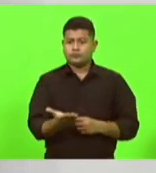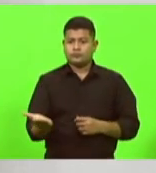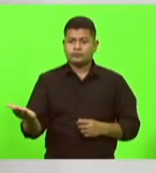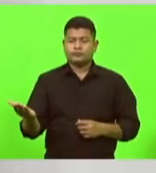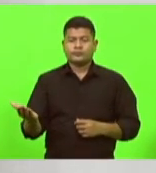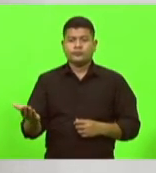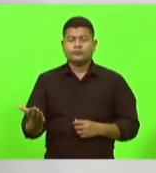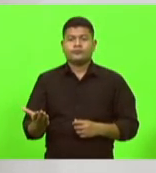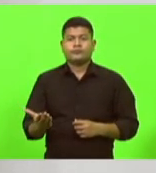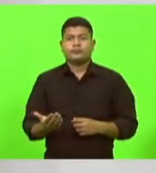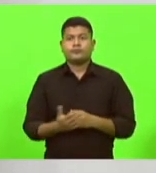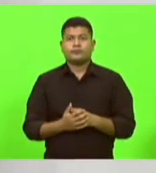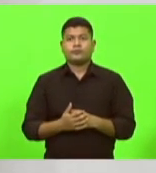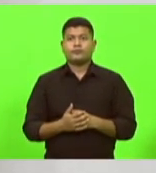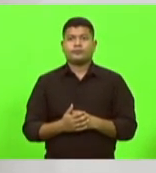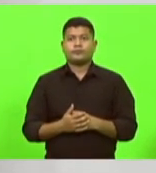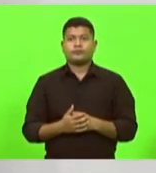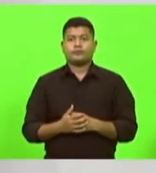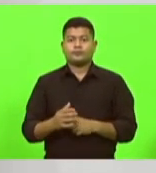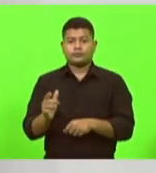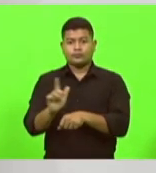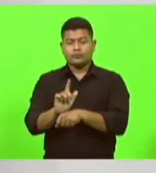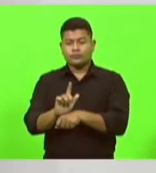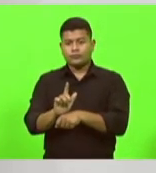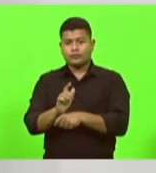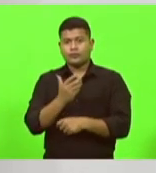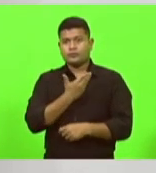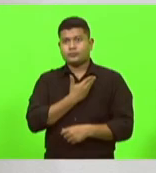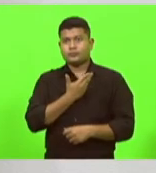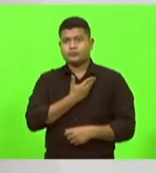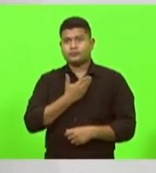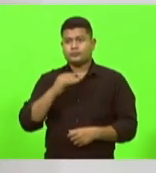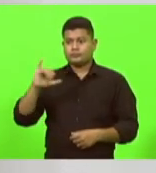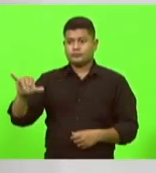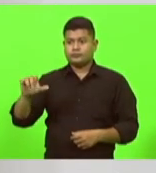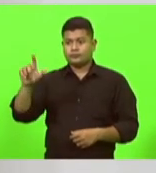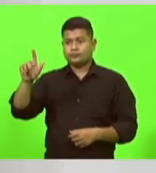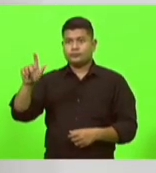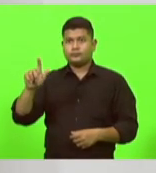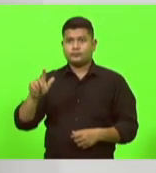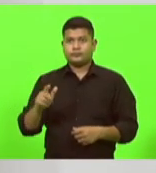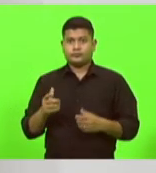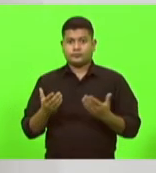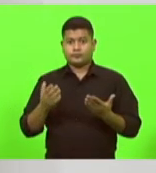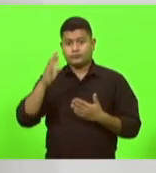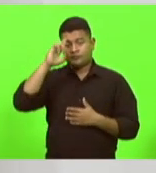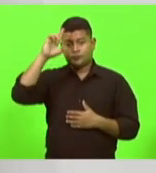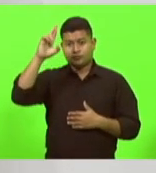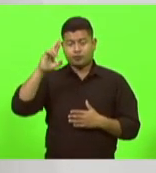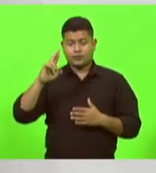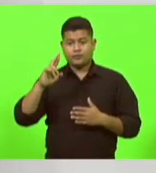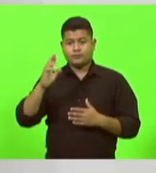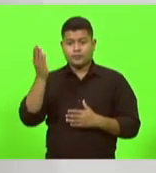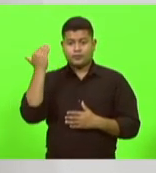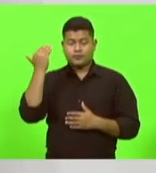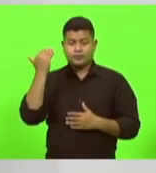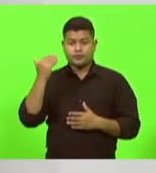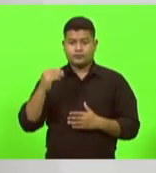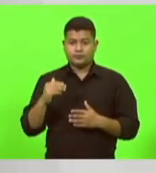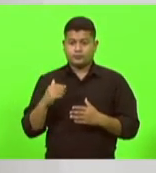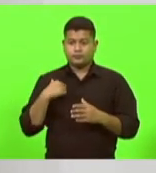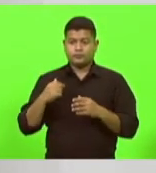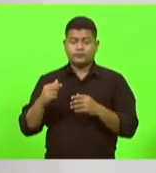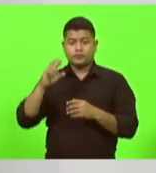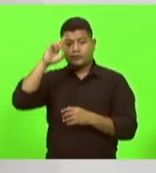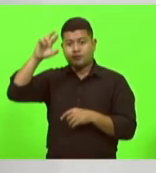foi, na gestão do amigo deputado Júlio Garcia, o chefe de gabinete e hoje chefe da Casa Civil